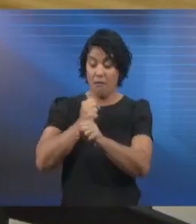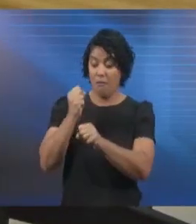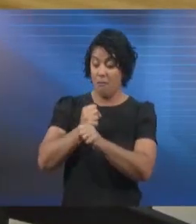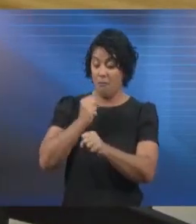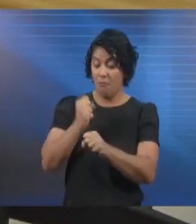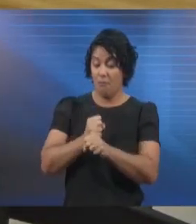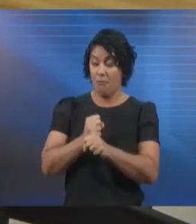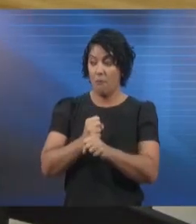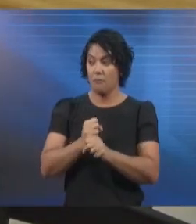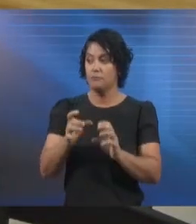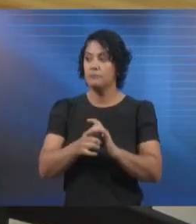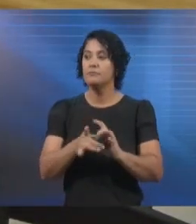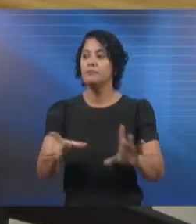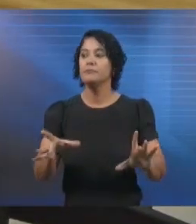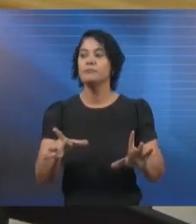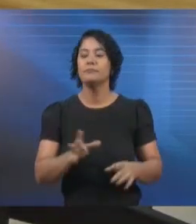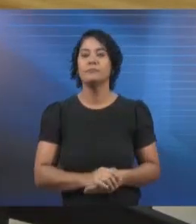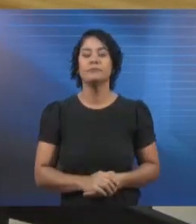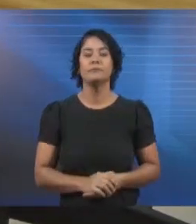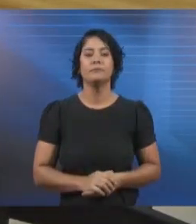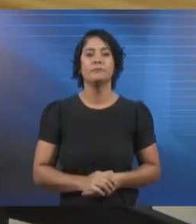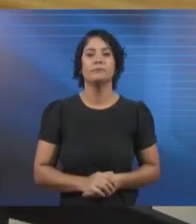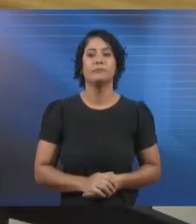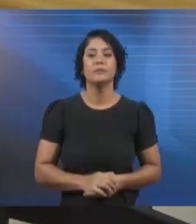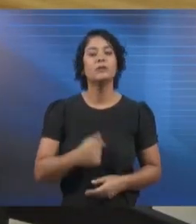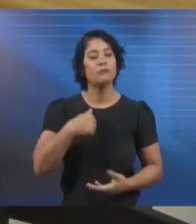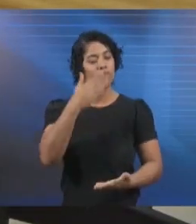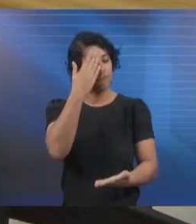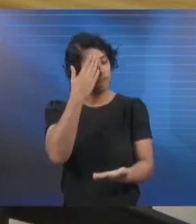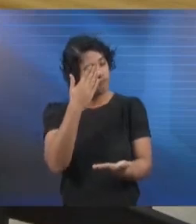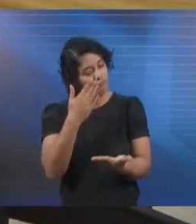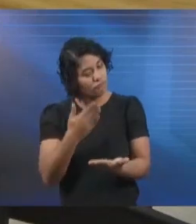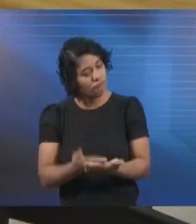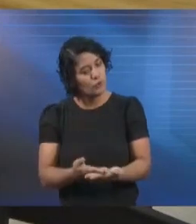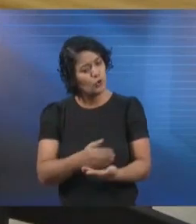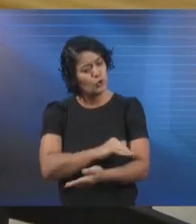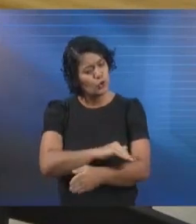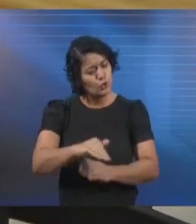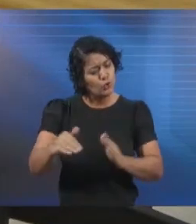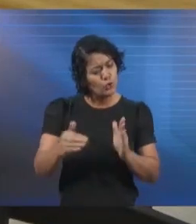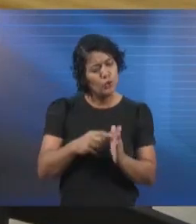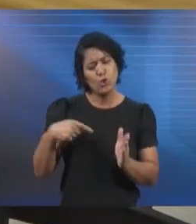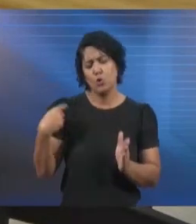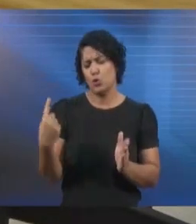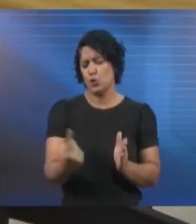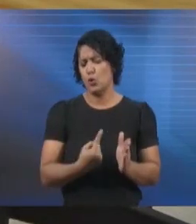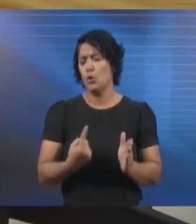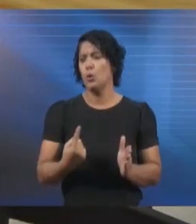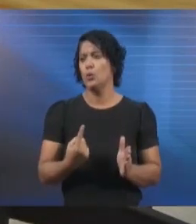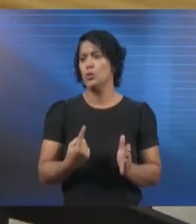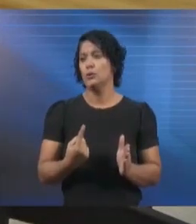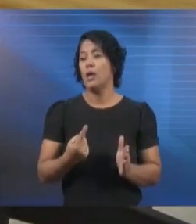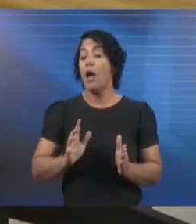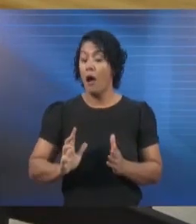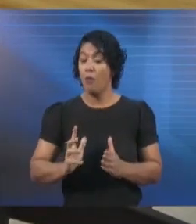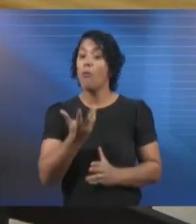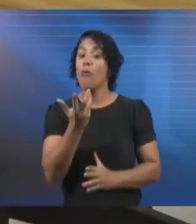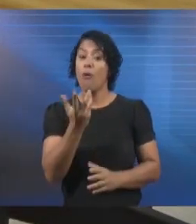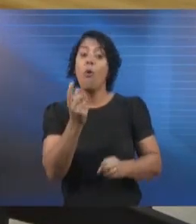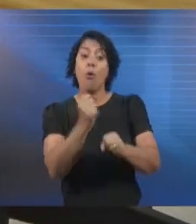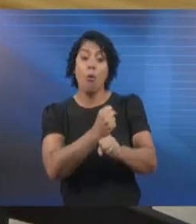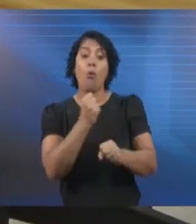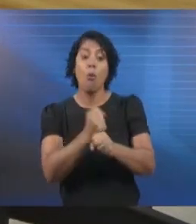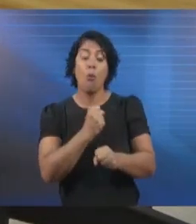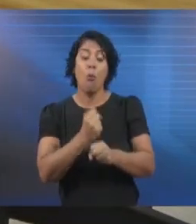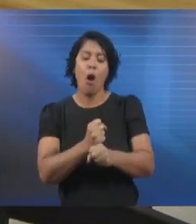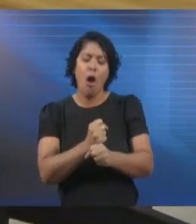finalmente autorizada então eu acredito que nós estamos todos defendendo a realização da obra e que ela